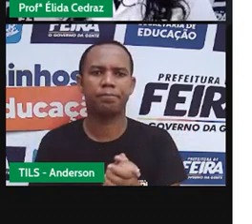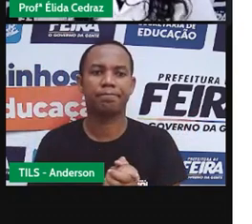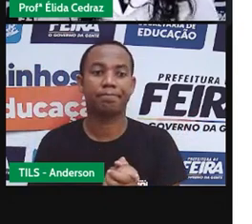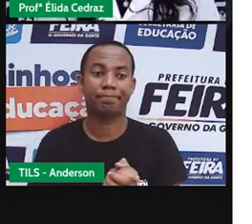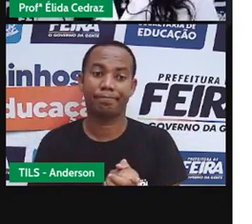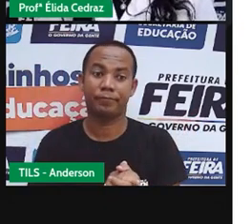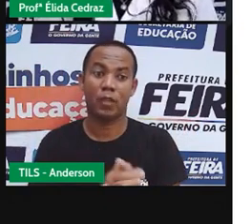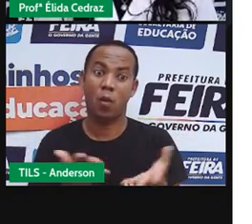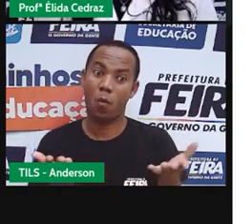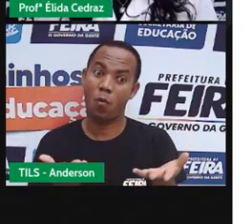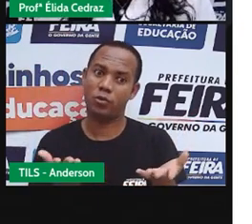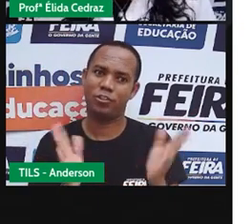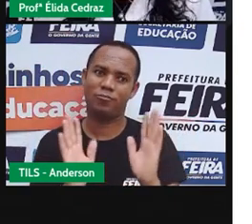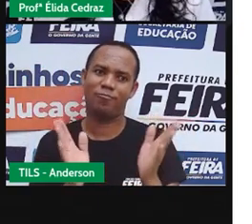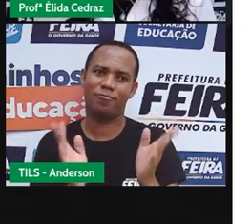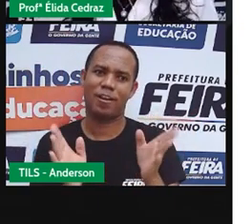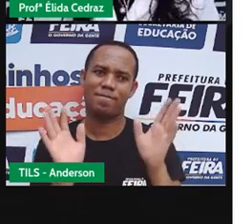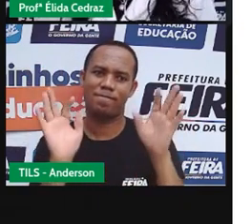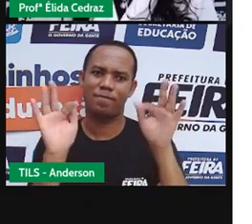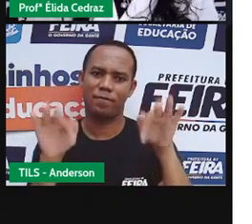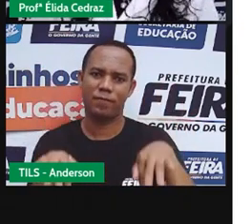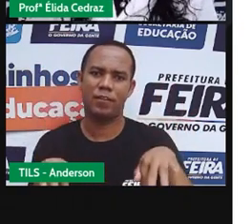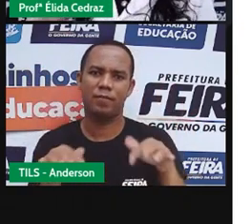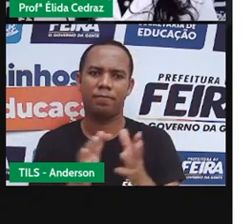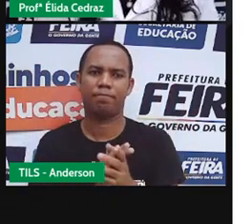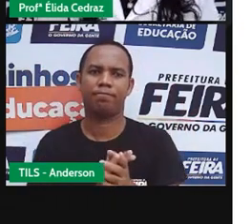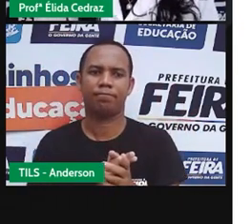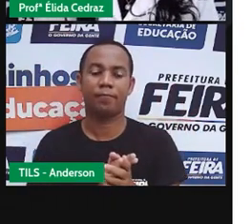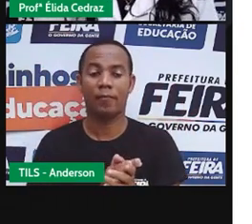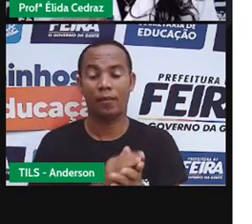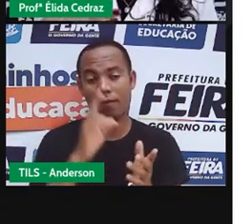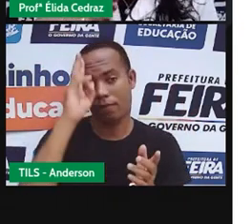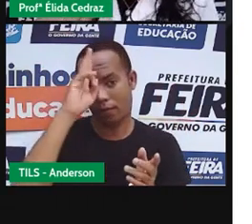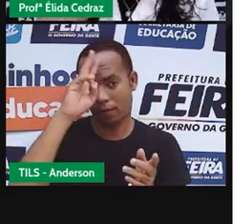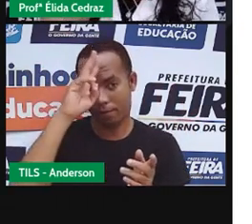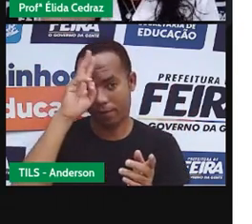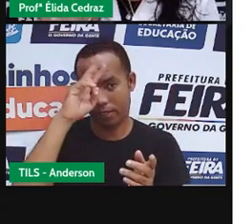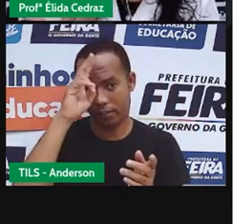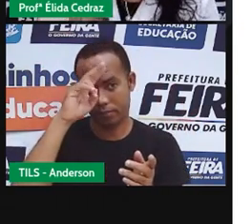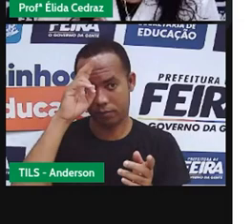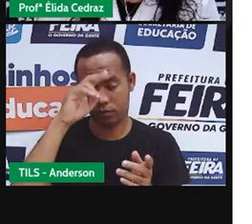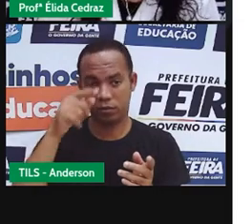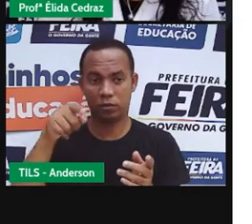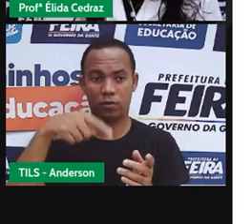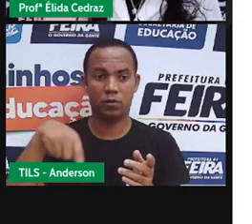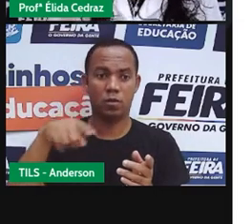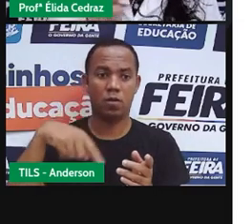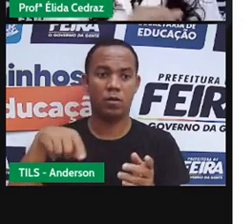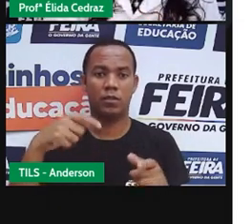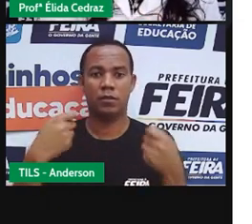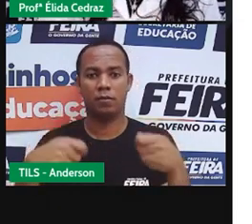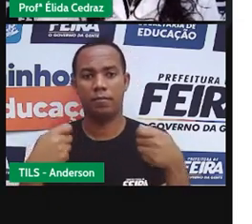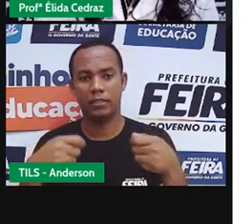Então, até a nossa próxima aula. Lembrando que nós